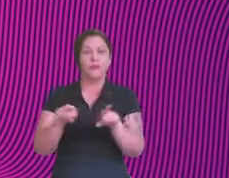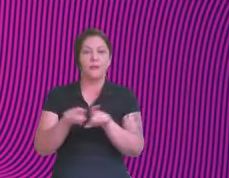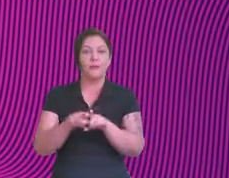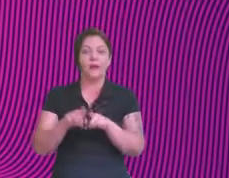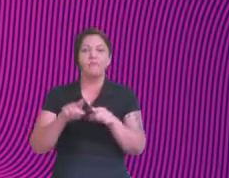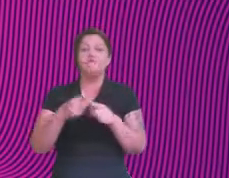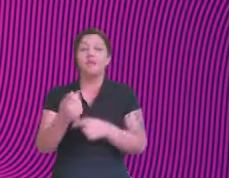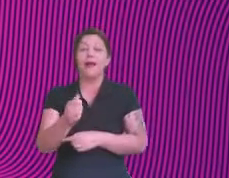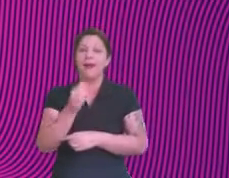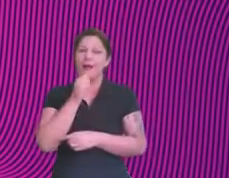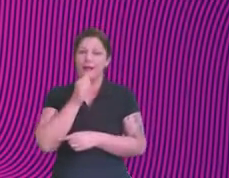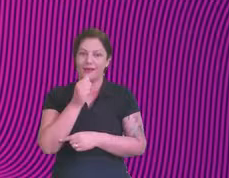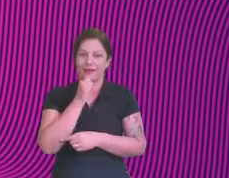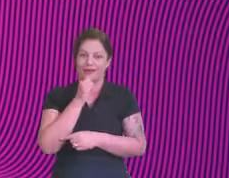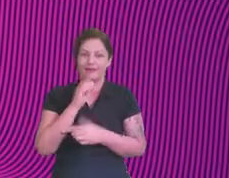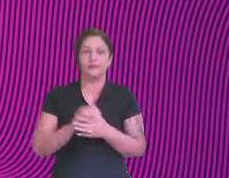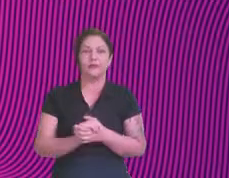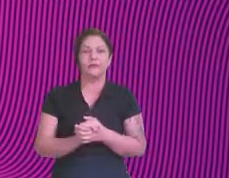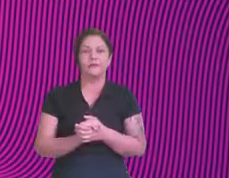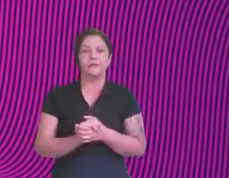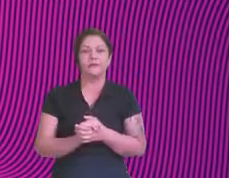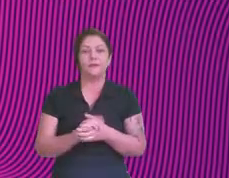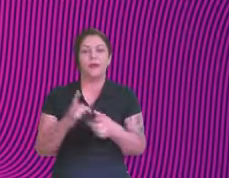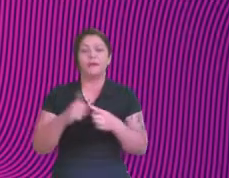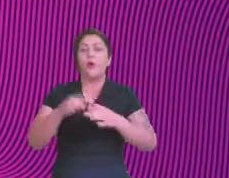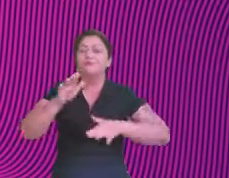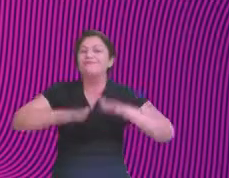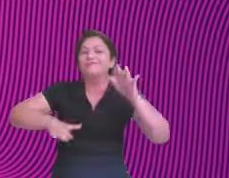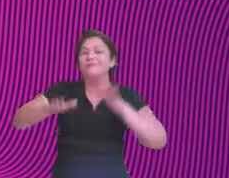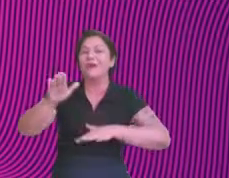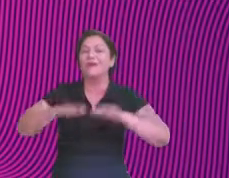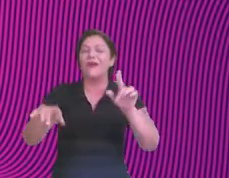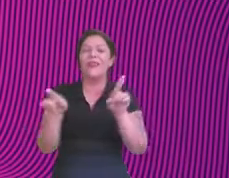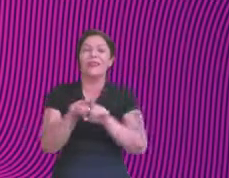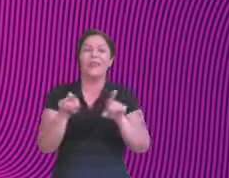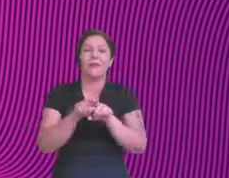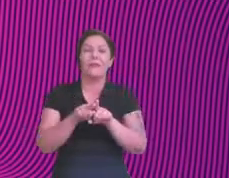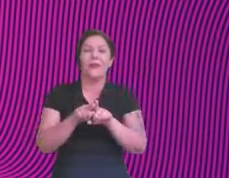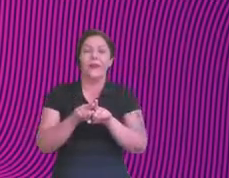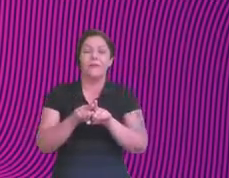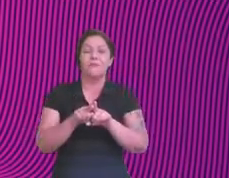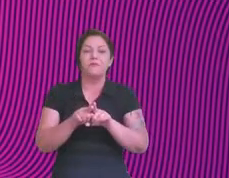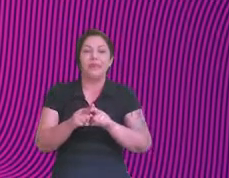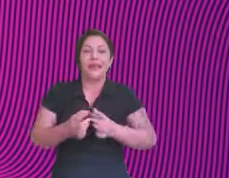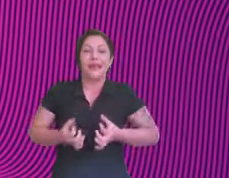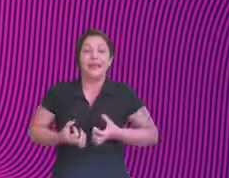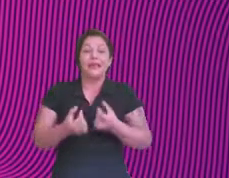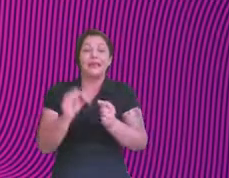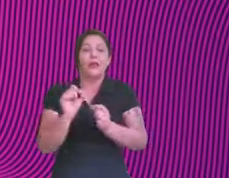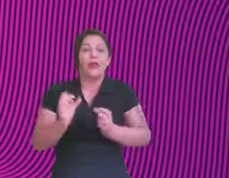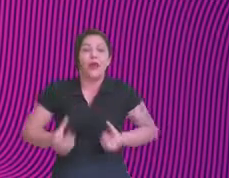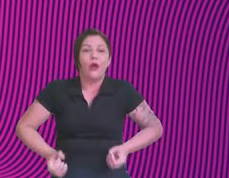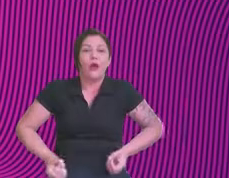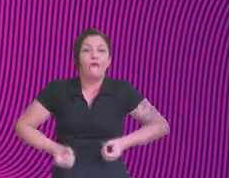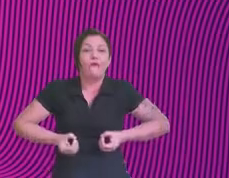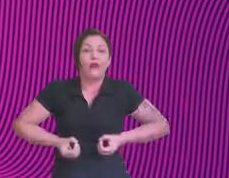tenho, né, talvez até mais no câncer de ovário, que é a área que você, né, estuda mais e talvez eu